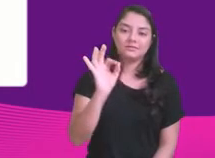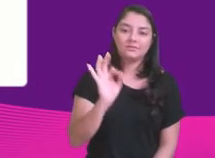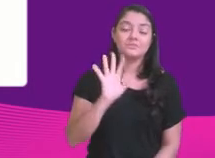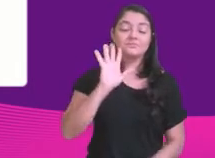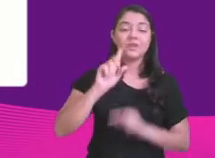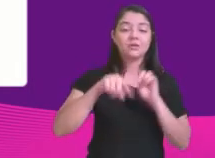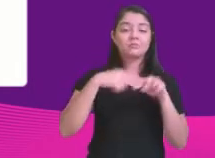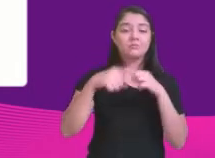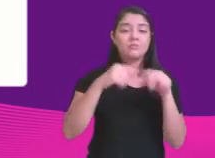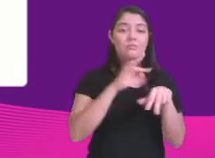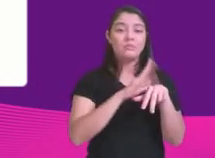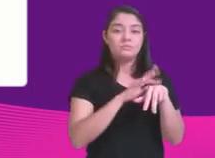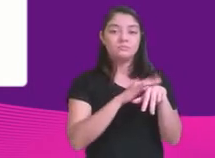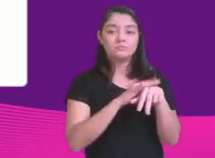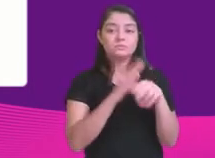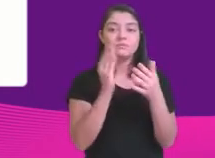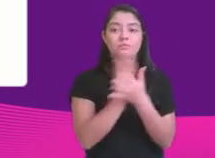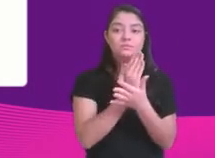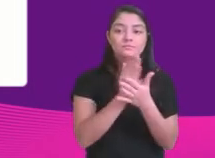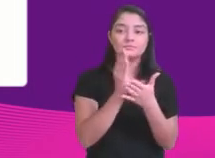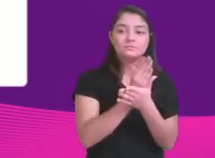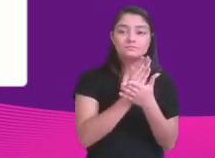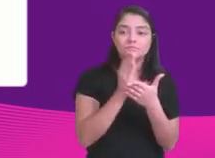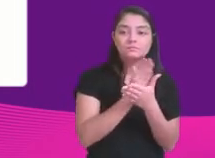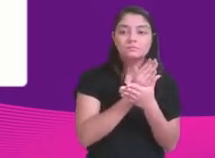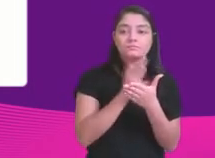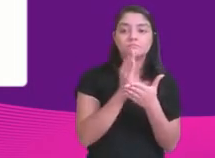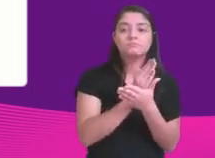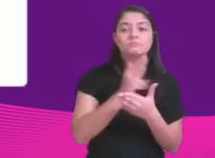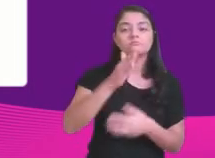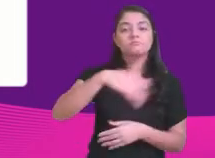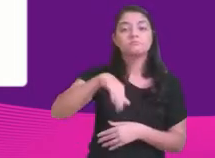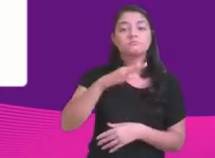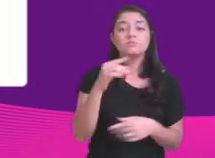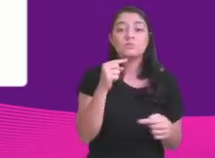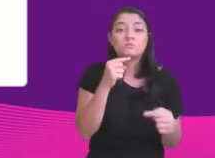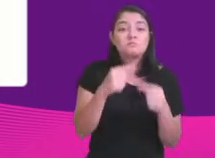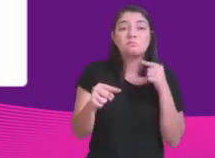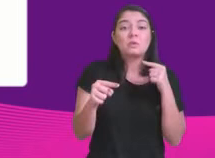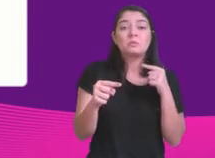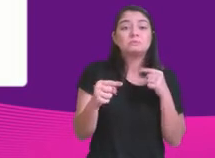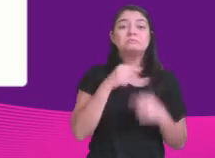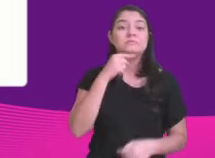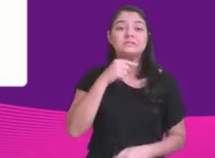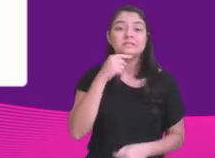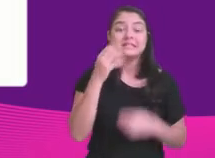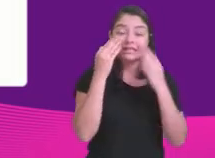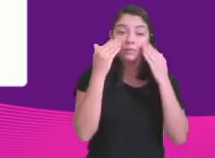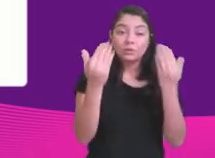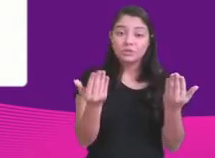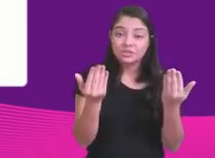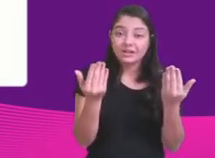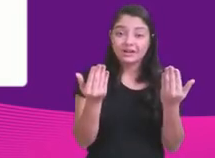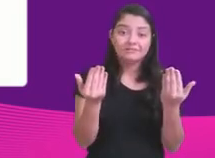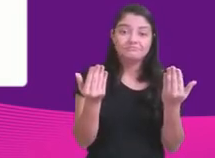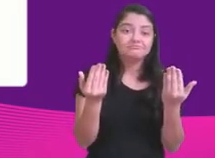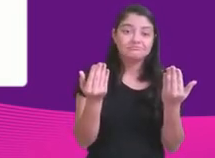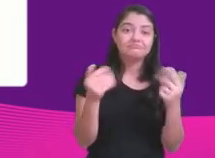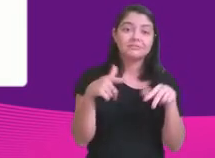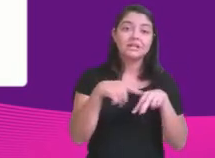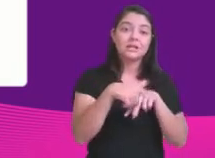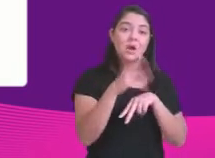pacientes, pelo N, infelizmente, não foi possível demonstrar do ponto de vista significante,